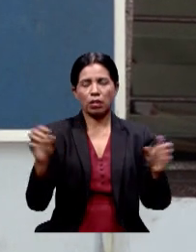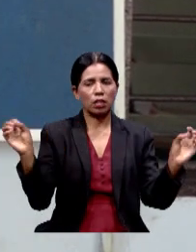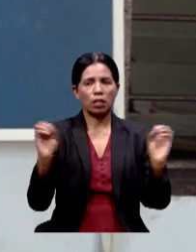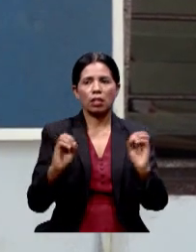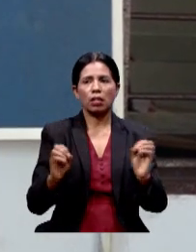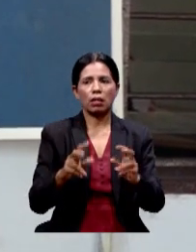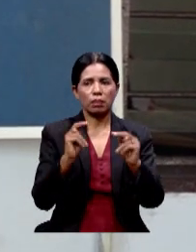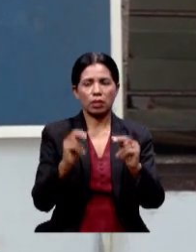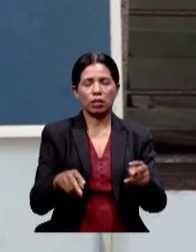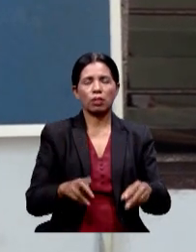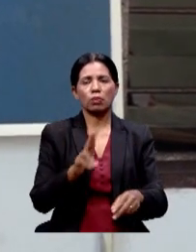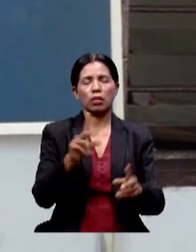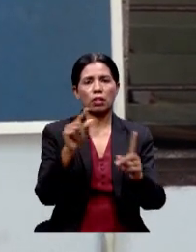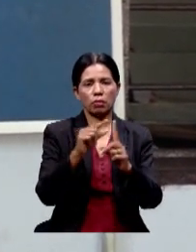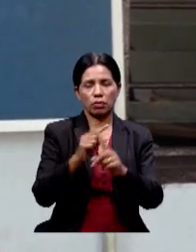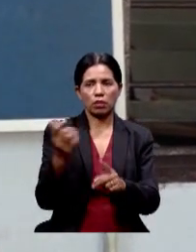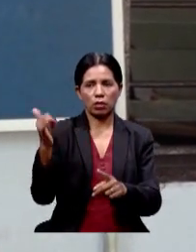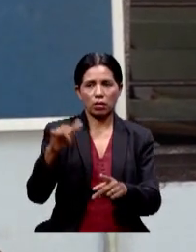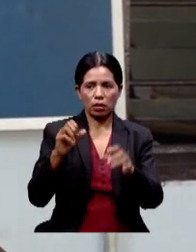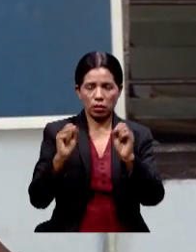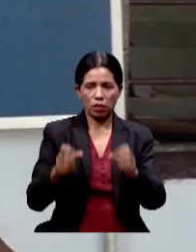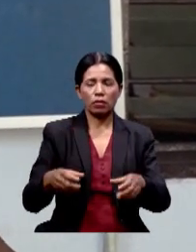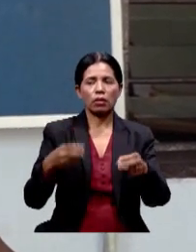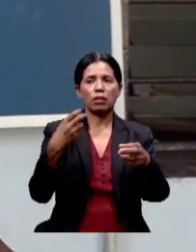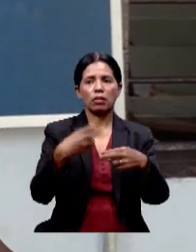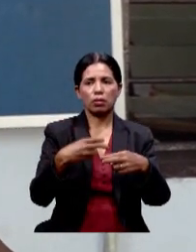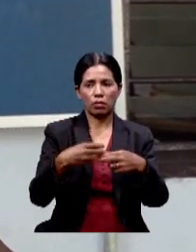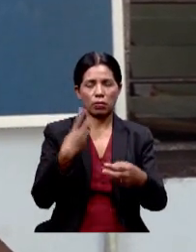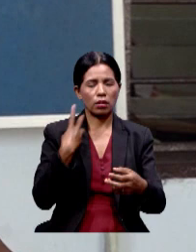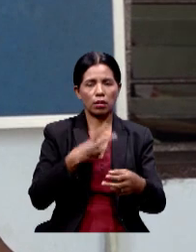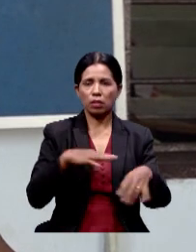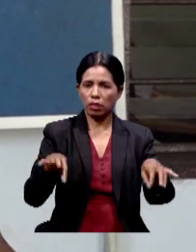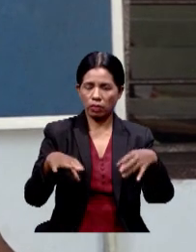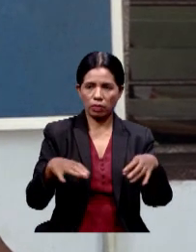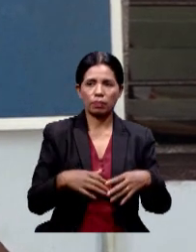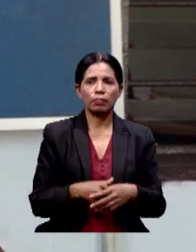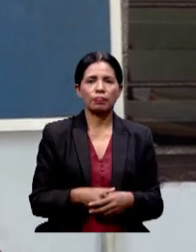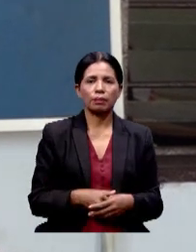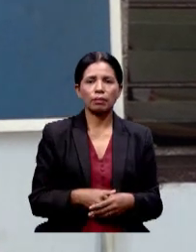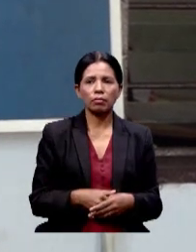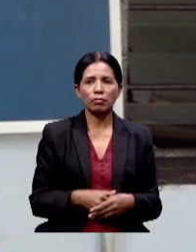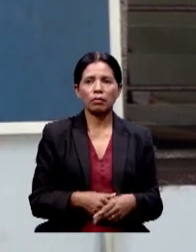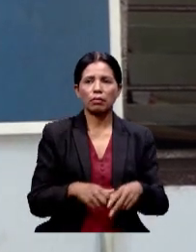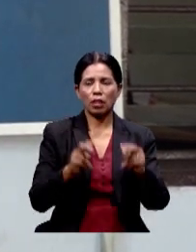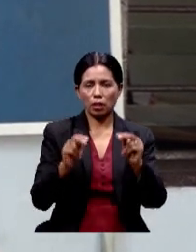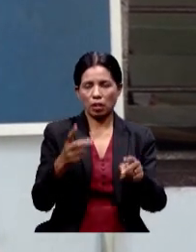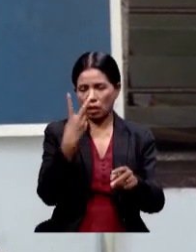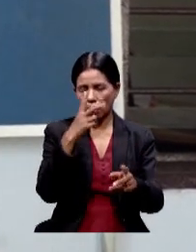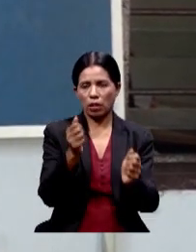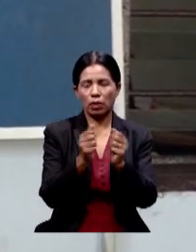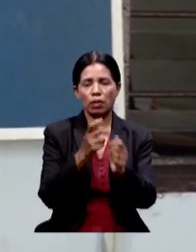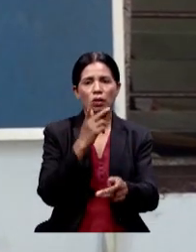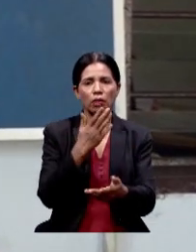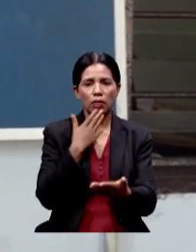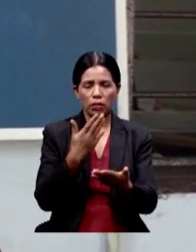Lá precisa hasa ilia fonsi hanes net, também se prejudica vai ter funcionamento. Nisira, neve tem que hare hodi dia, também dene tutela